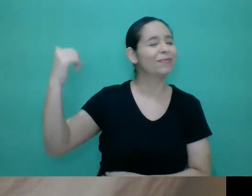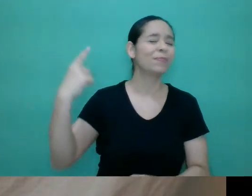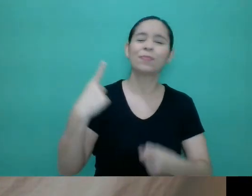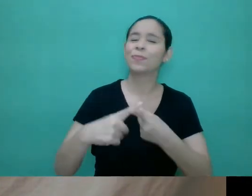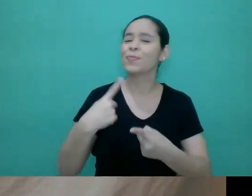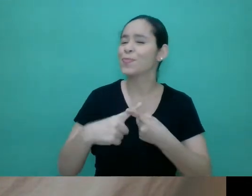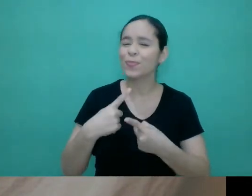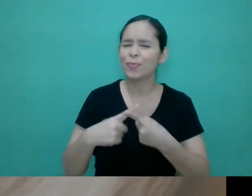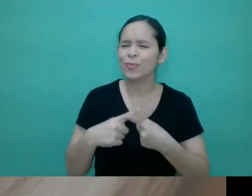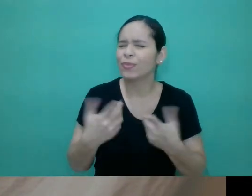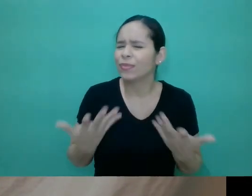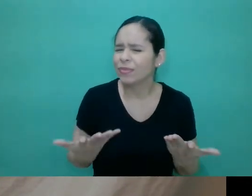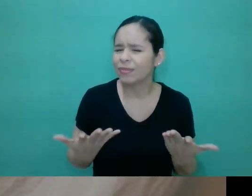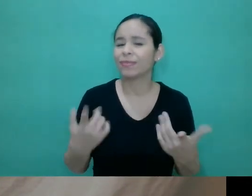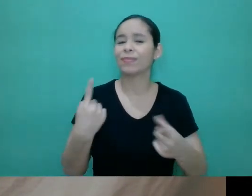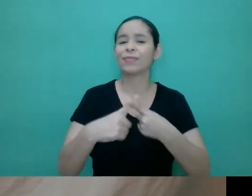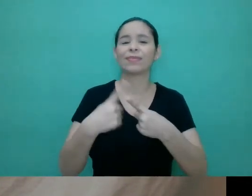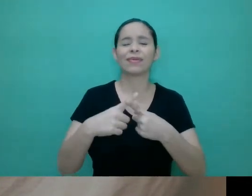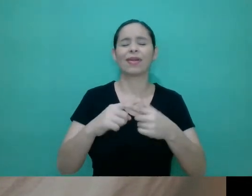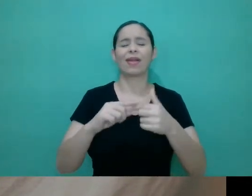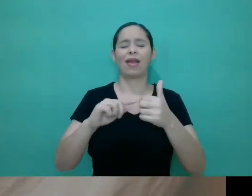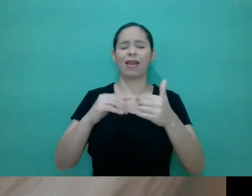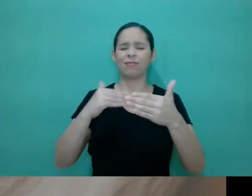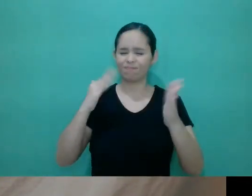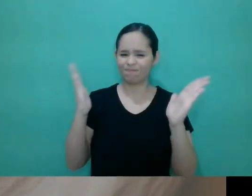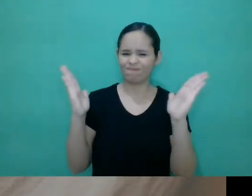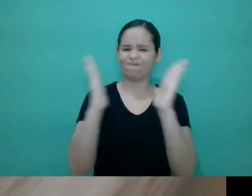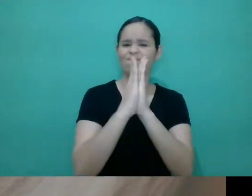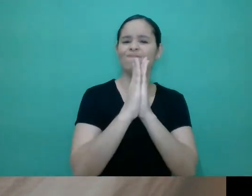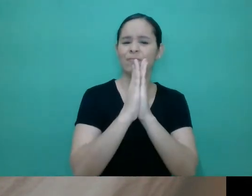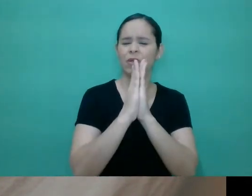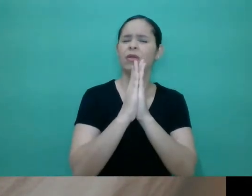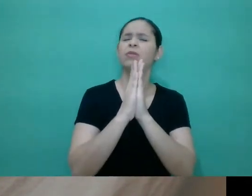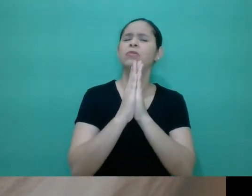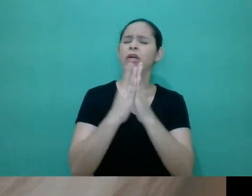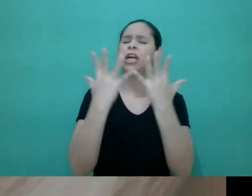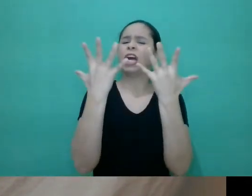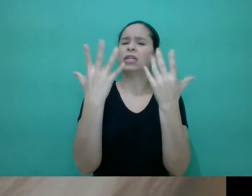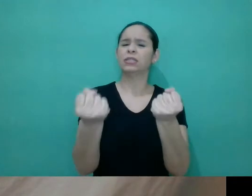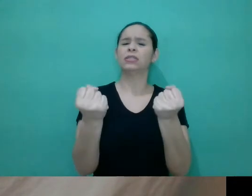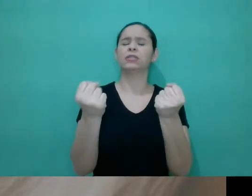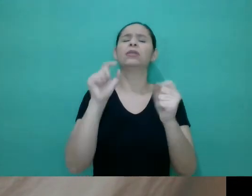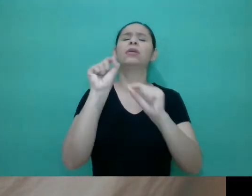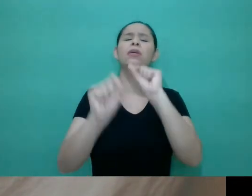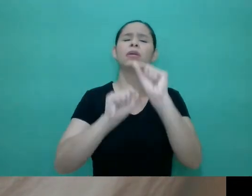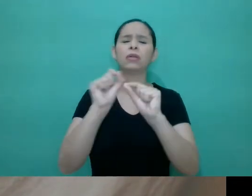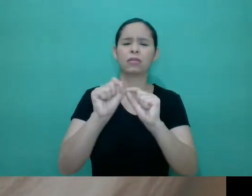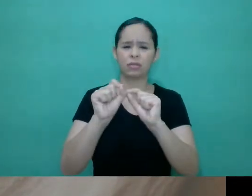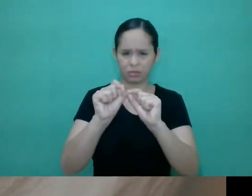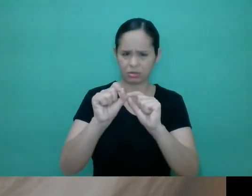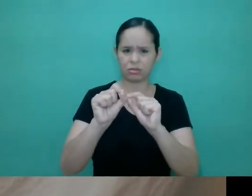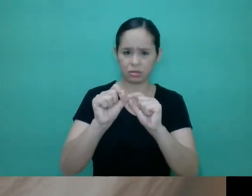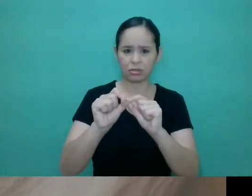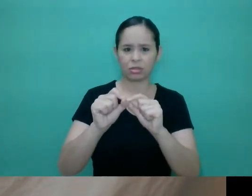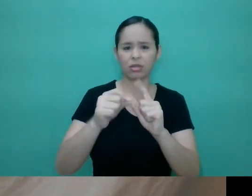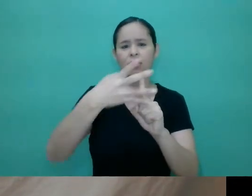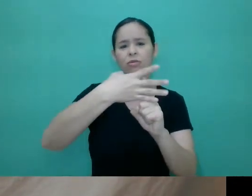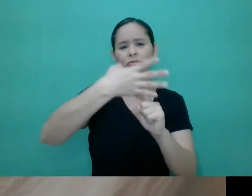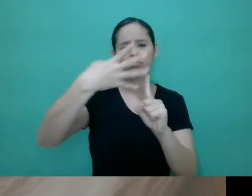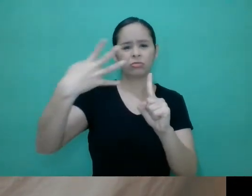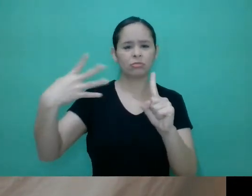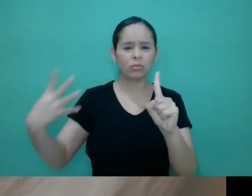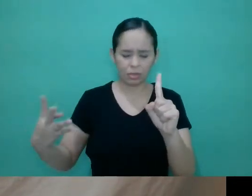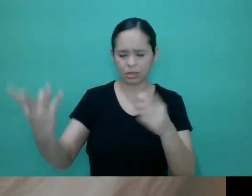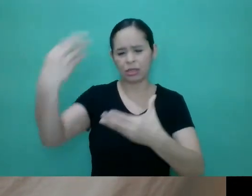uma das que combateu de frente para a legalização do casamento gay na França, conhecido como a Reforma da